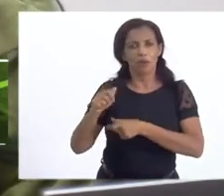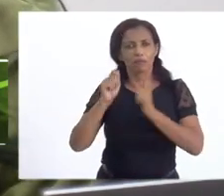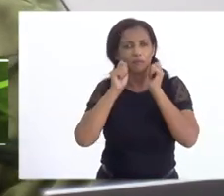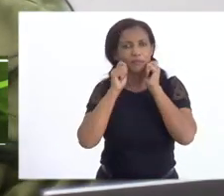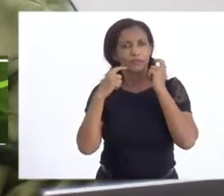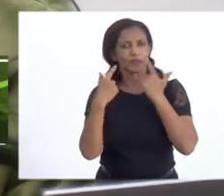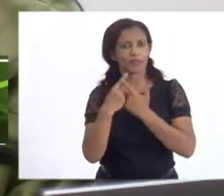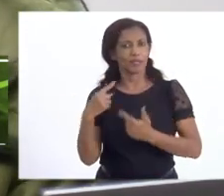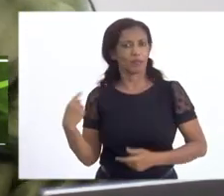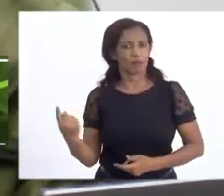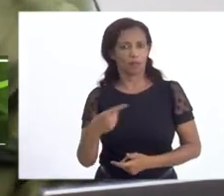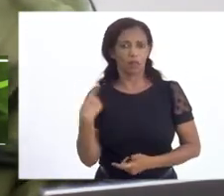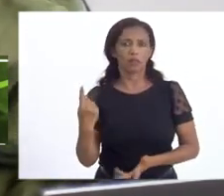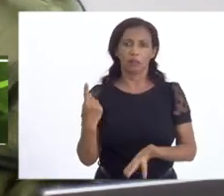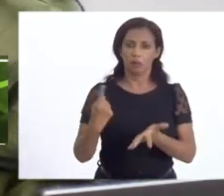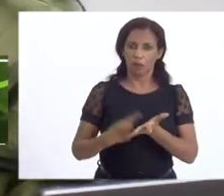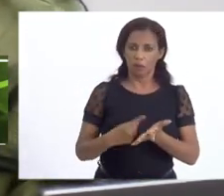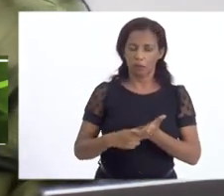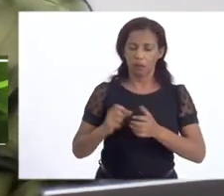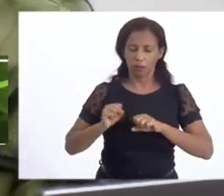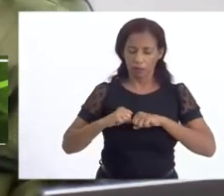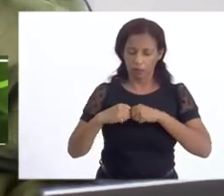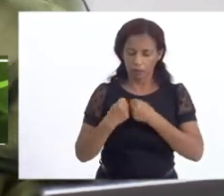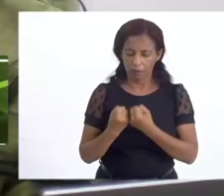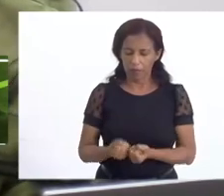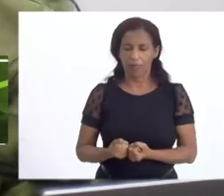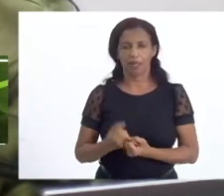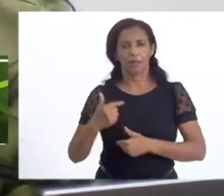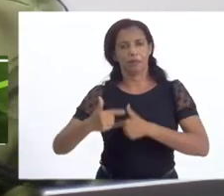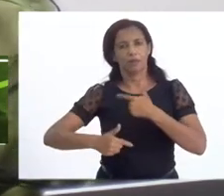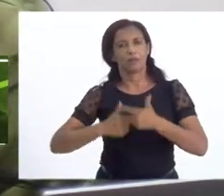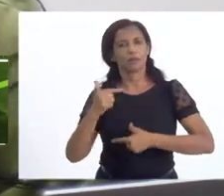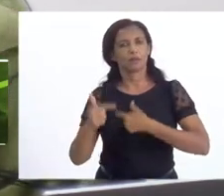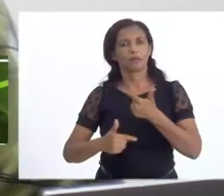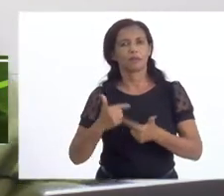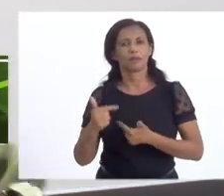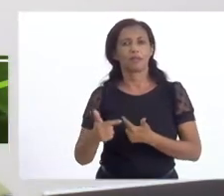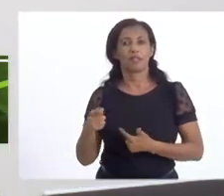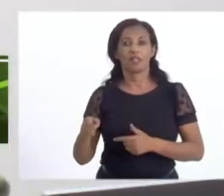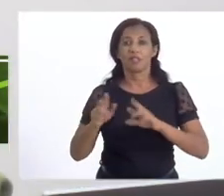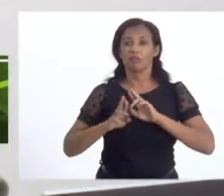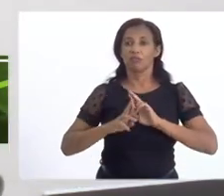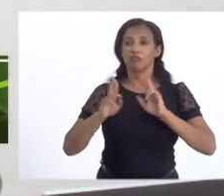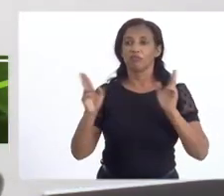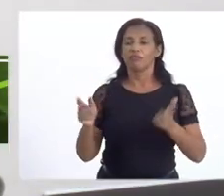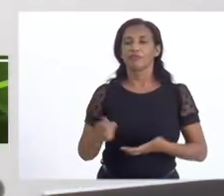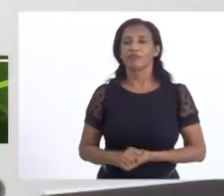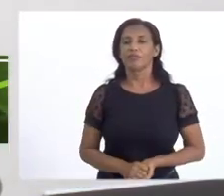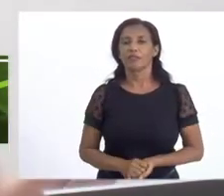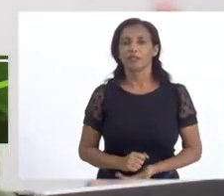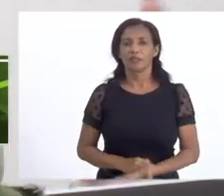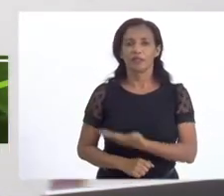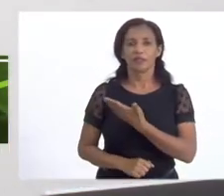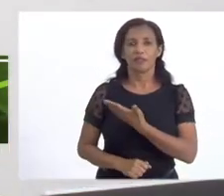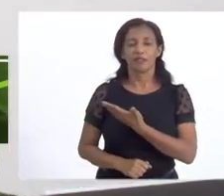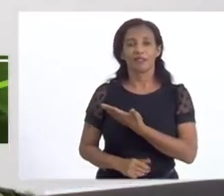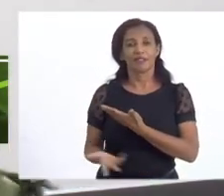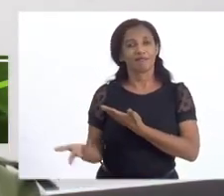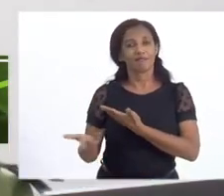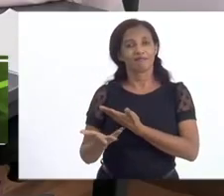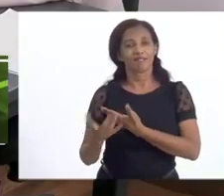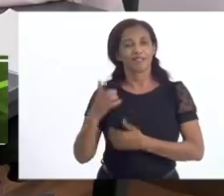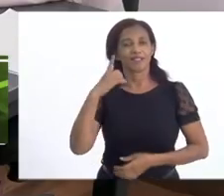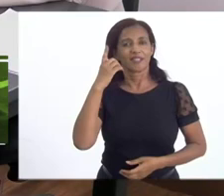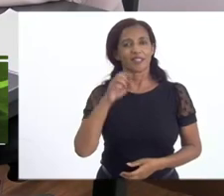mas somos muito comprometidas e empenhadas com aquilo que fazemos. Eu acho que esse é um grande diferencial. E passo a palavra agora à